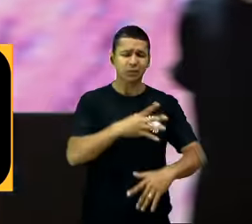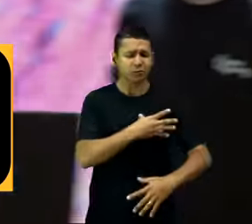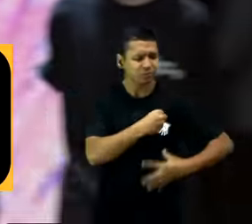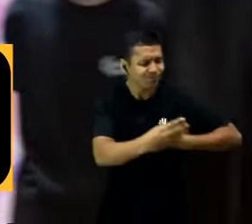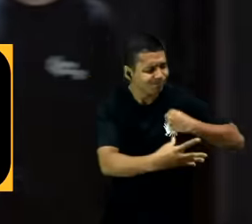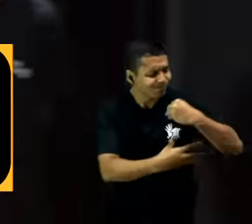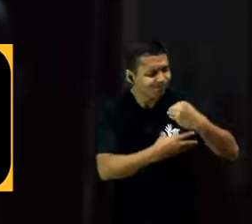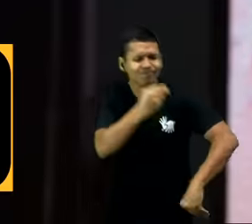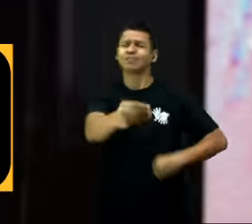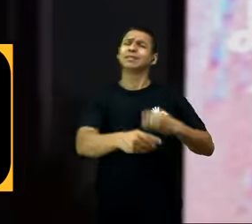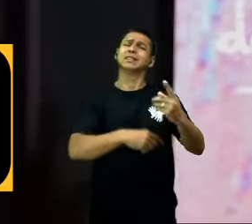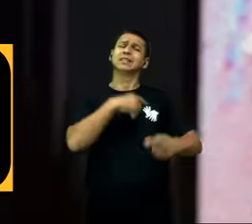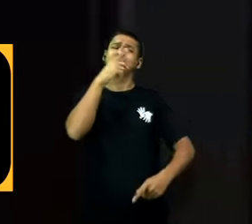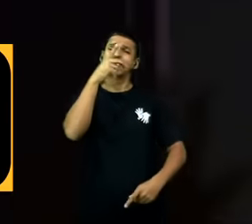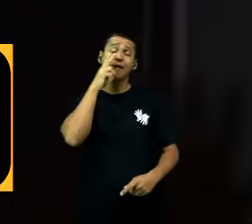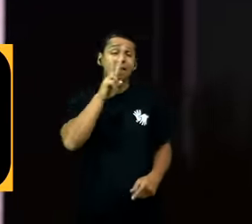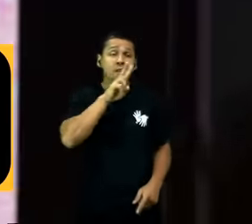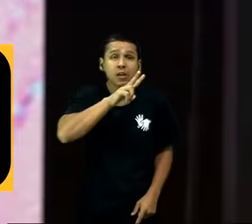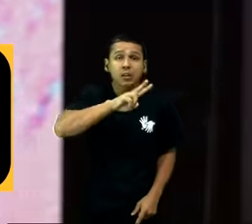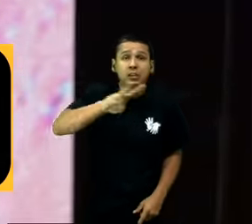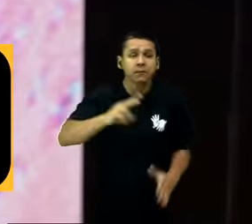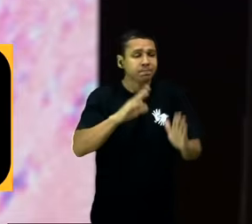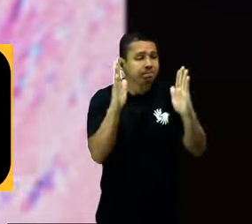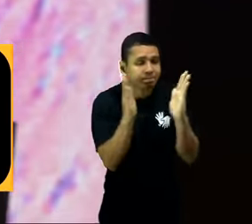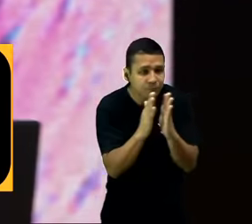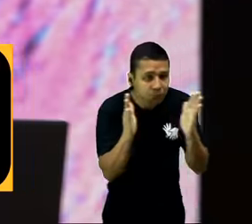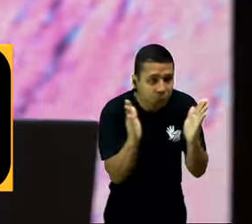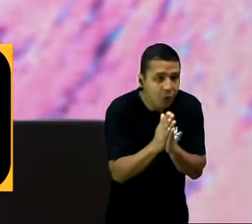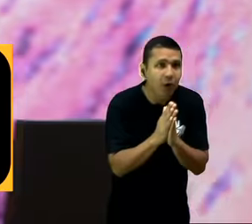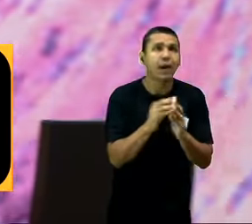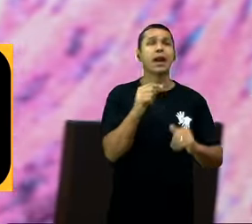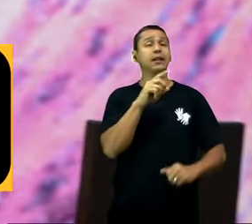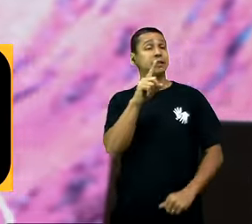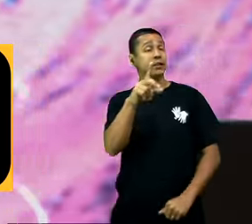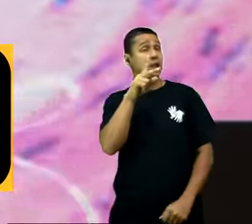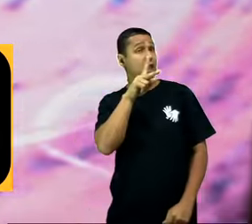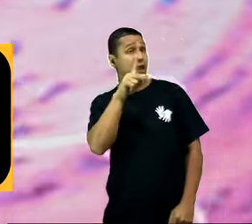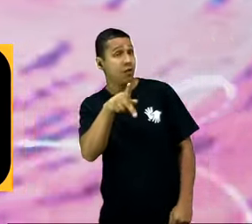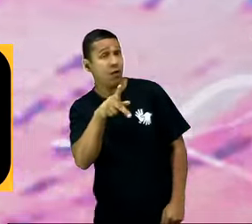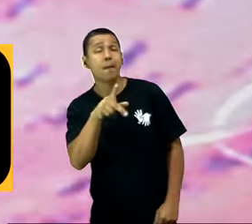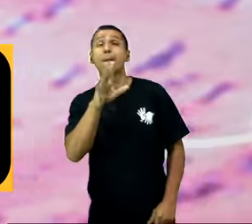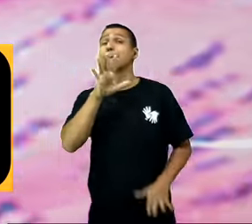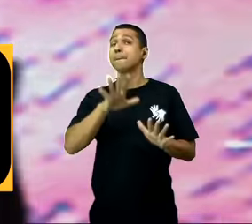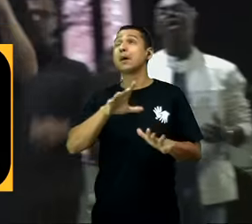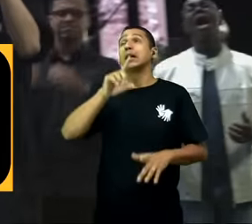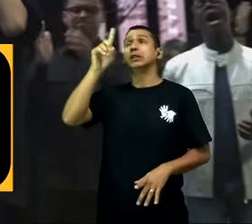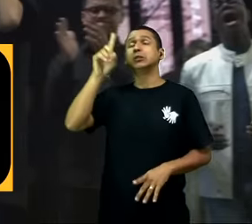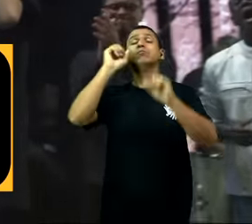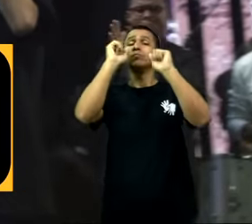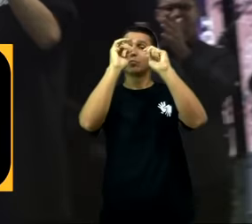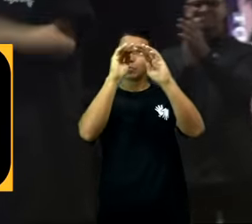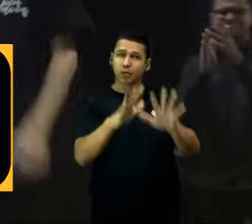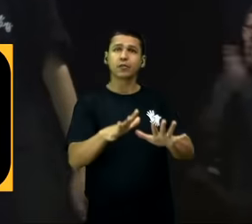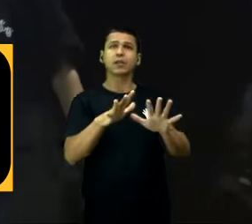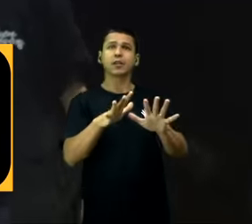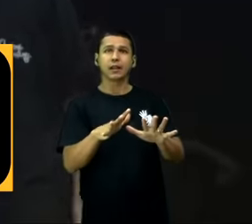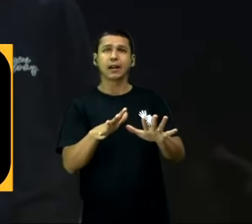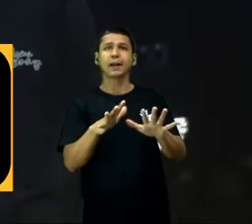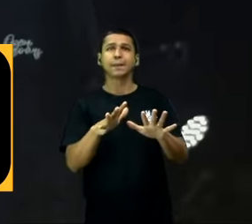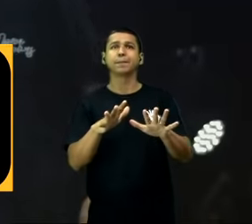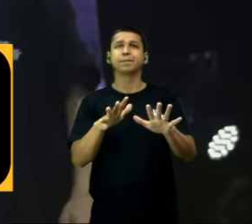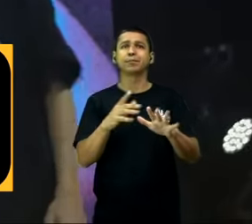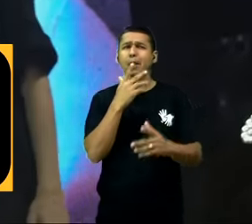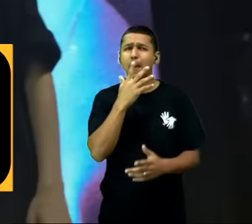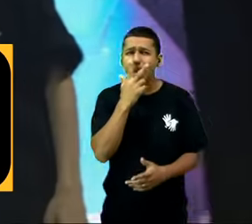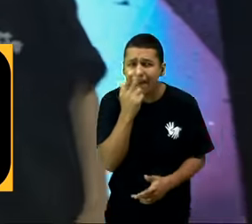que ver você dizer: filho, papai não sabe como vai ser, mas uma coisa eu sei, Deus proverá. Deus proverá. Parece